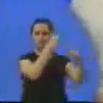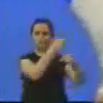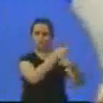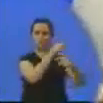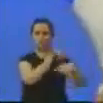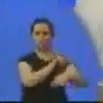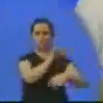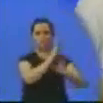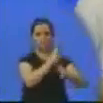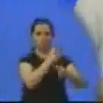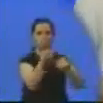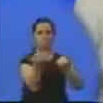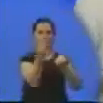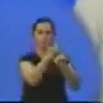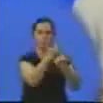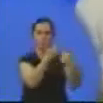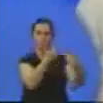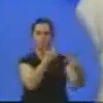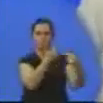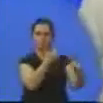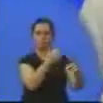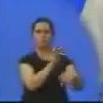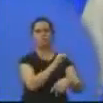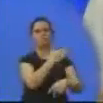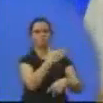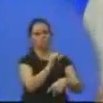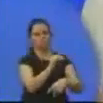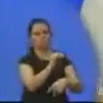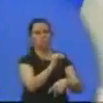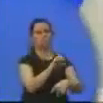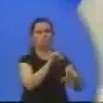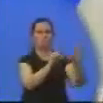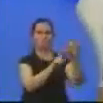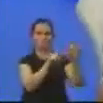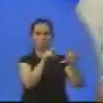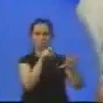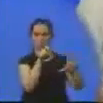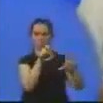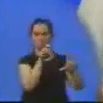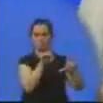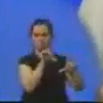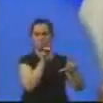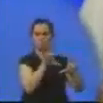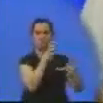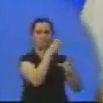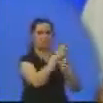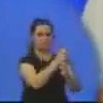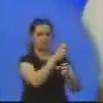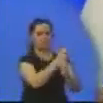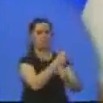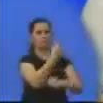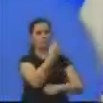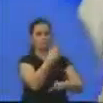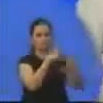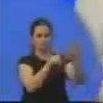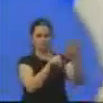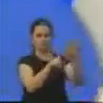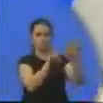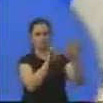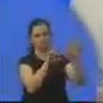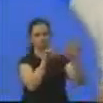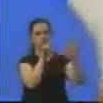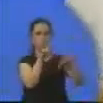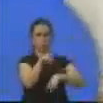y e vai substituir aqui. A nossa função tem que ter só uma variável, só o x. Nós estamos trabalhando com cálculo de uma variável, então só pode ter